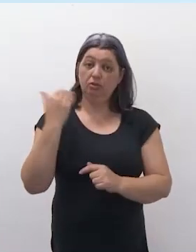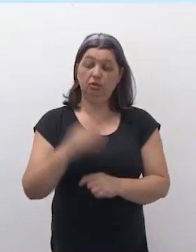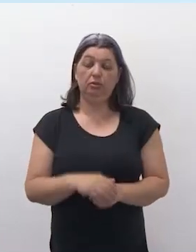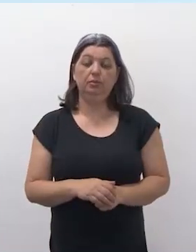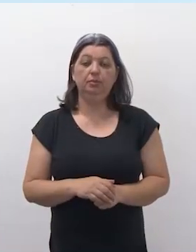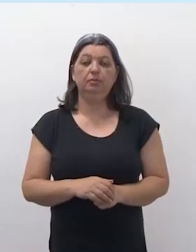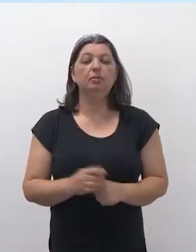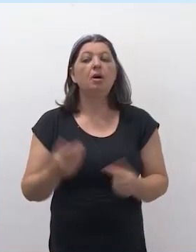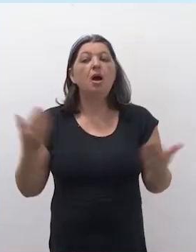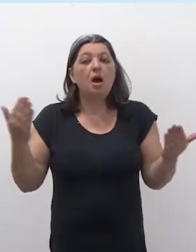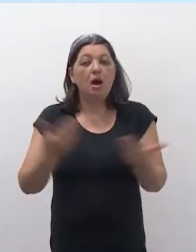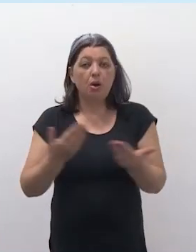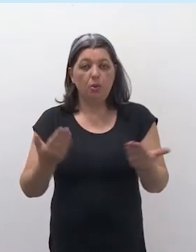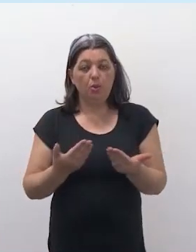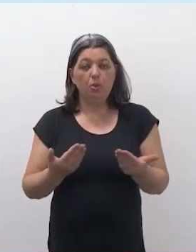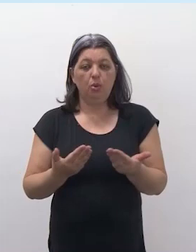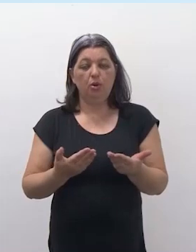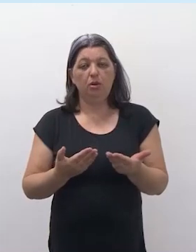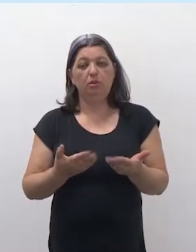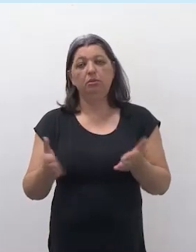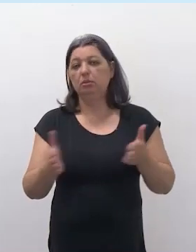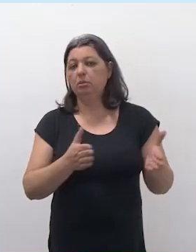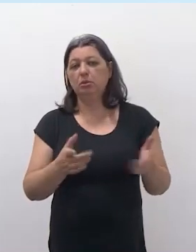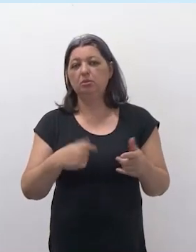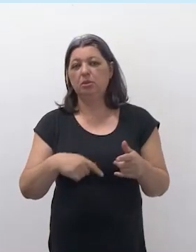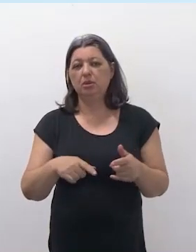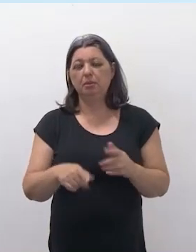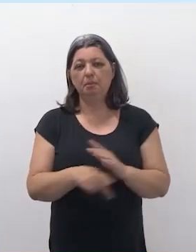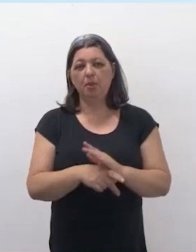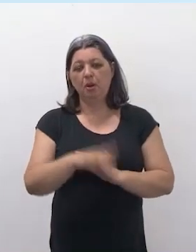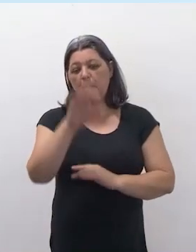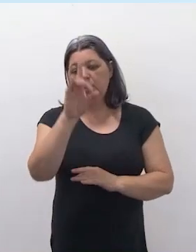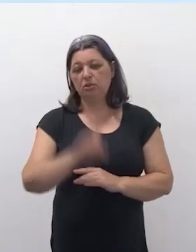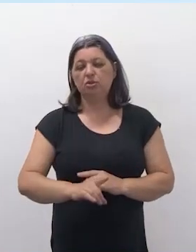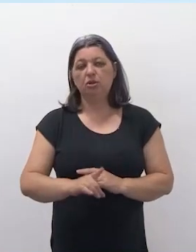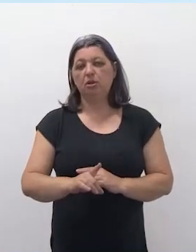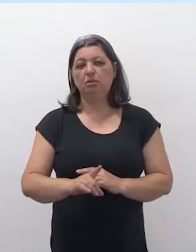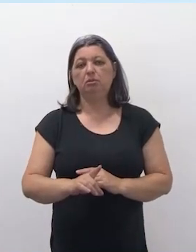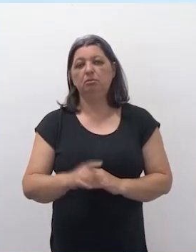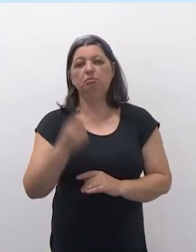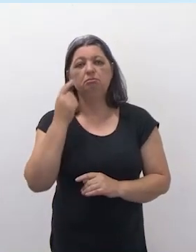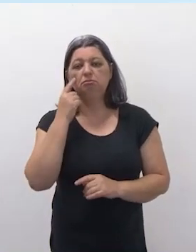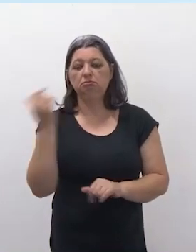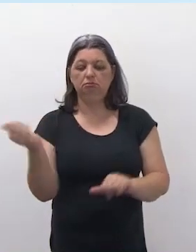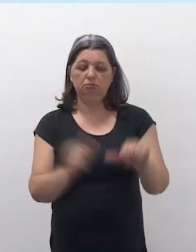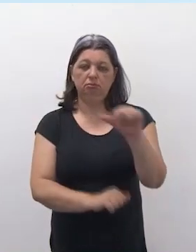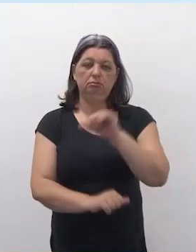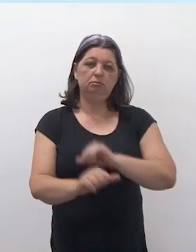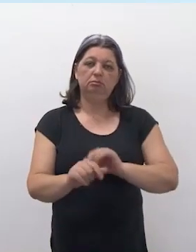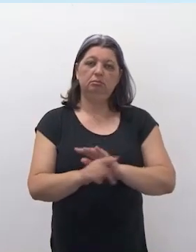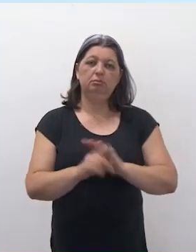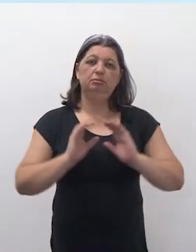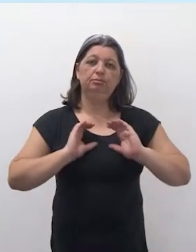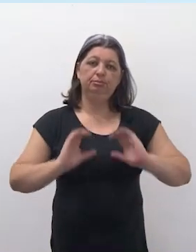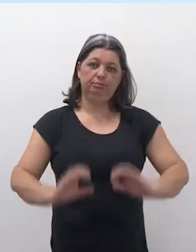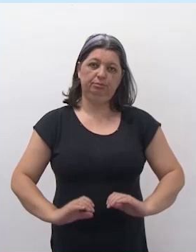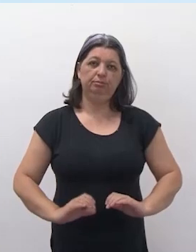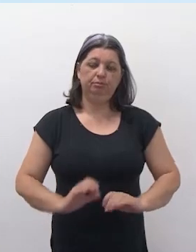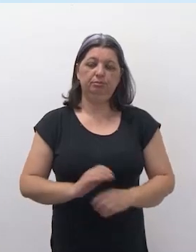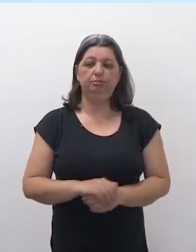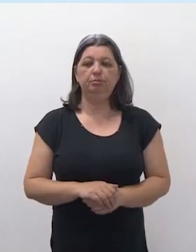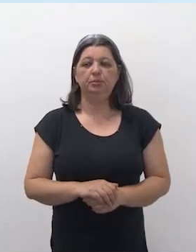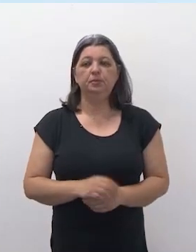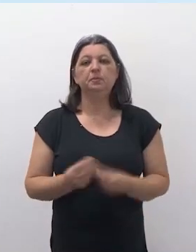na atualidade, esses direitos, eles mexeram muito com o sentido da cidadania e com o status de cidadão, né? Então, a